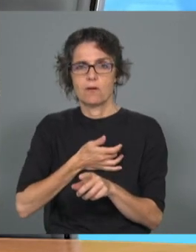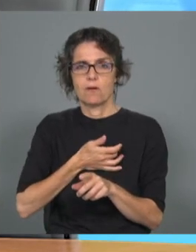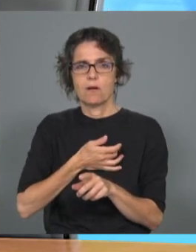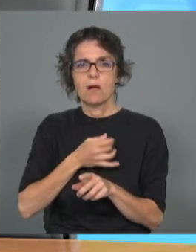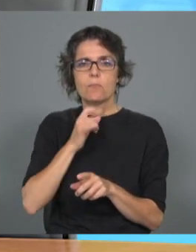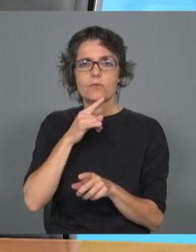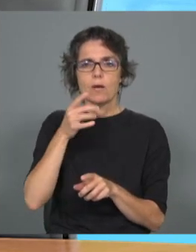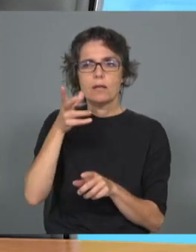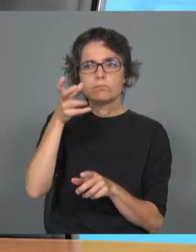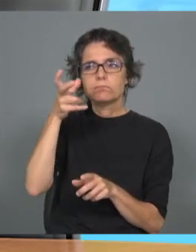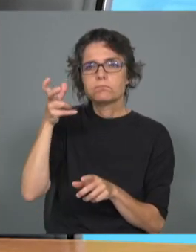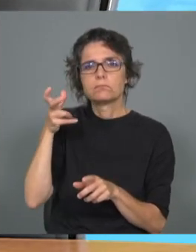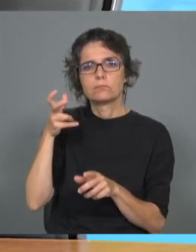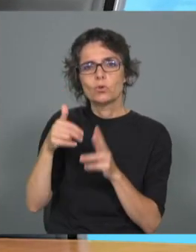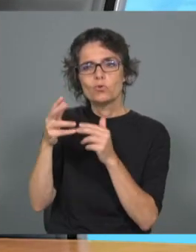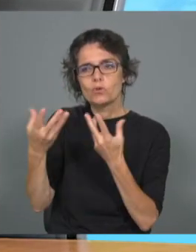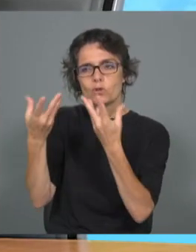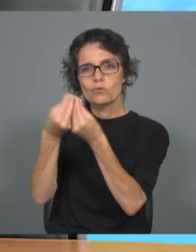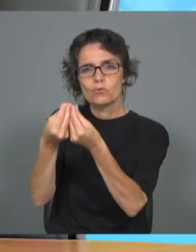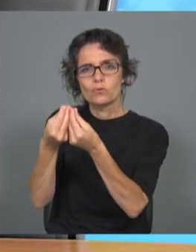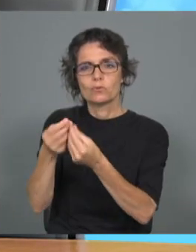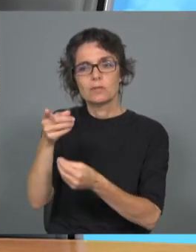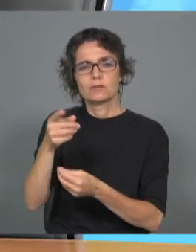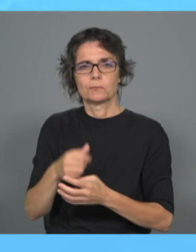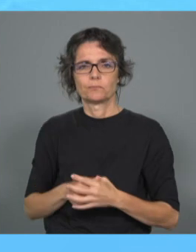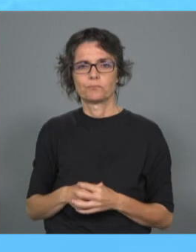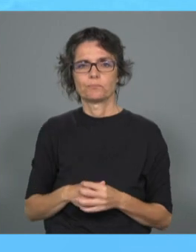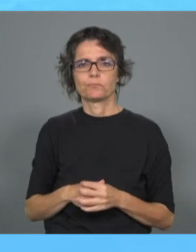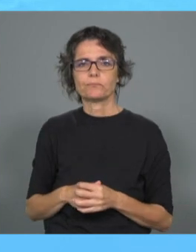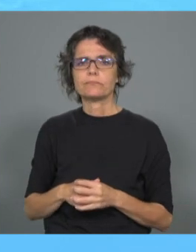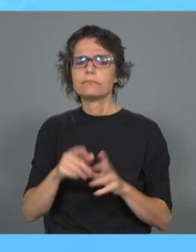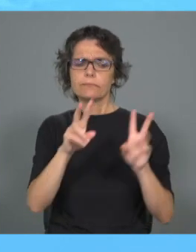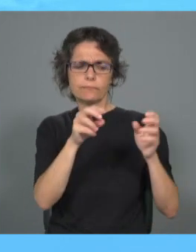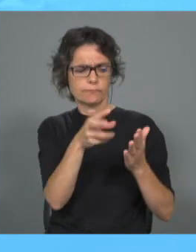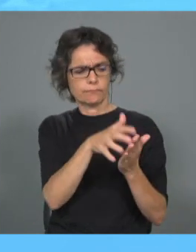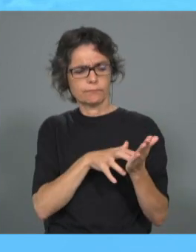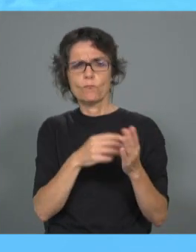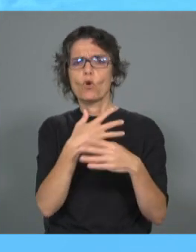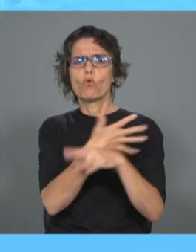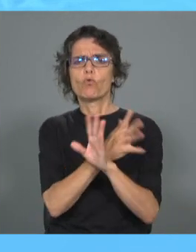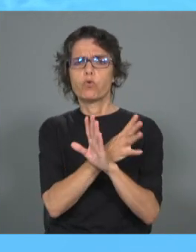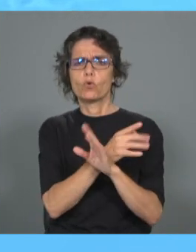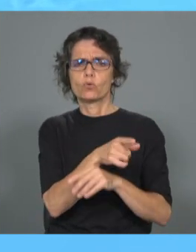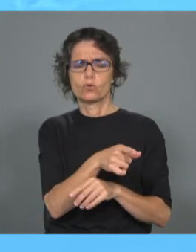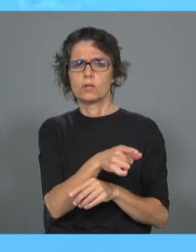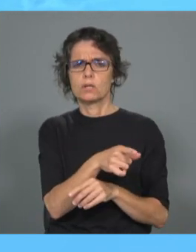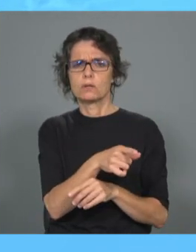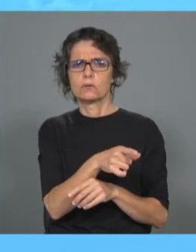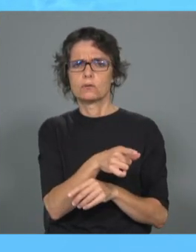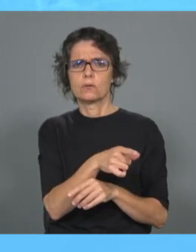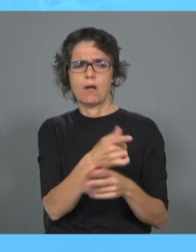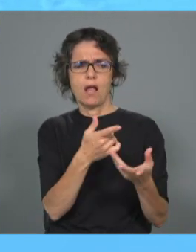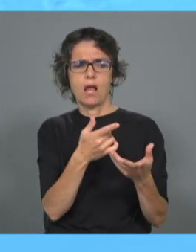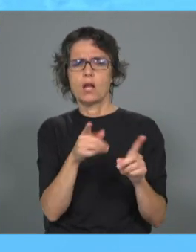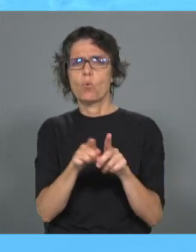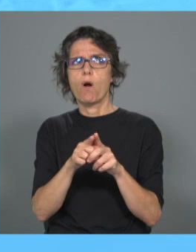de construir com o outro. E este fogo, ao fim e ao cabo, é quase uma missão, não é? Que se